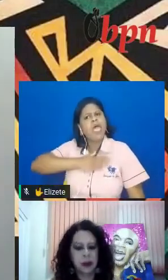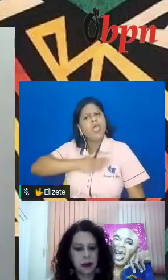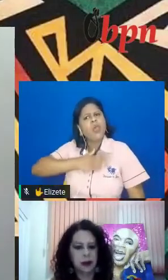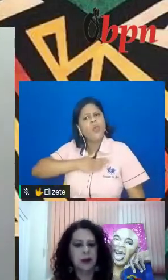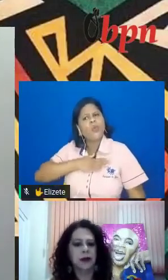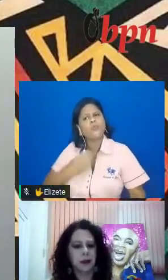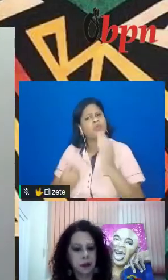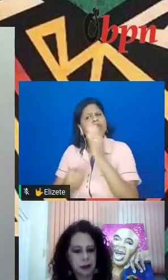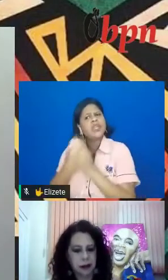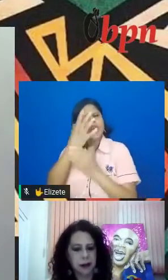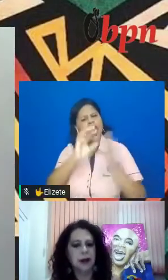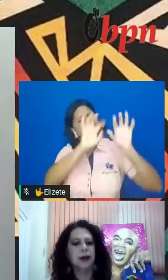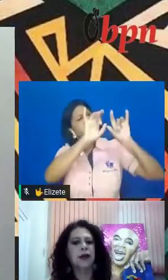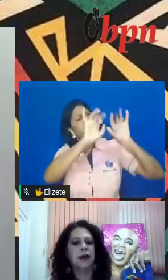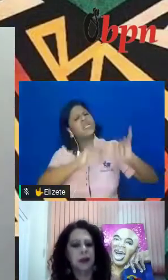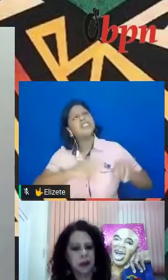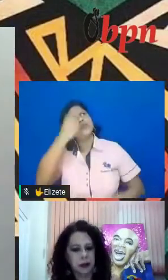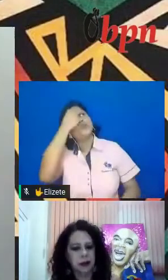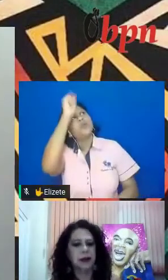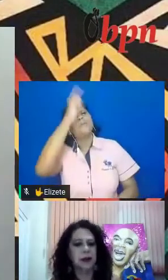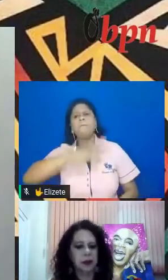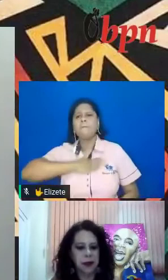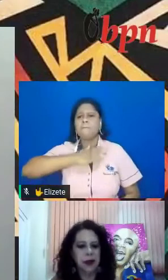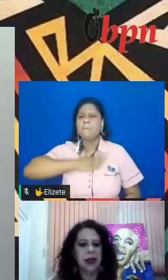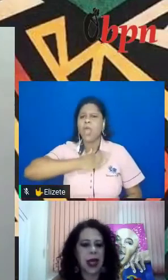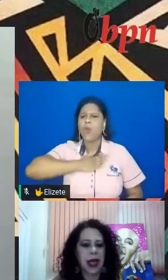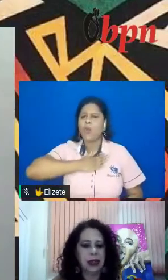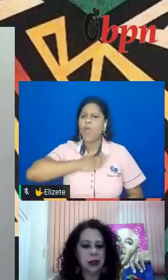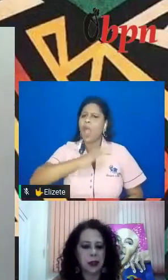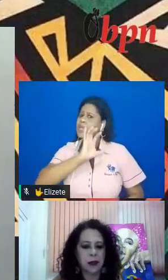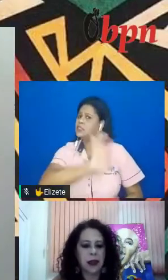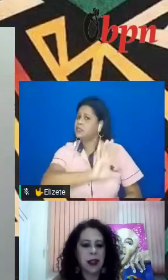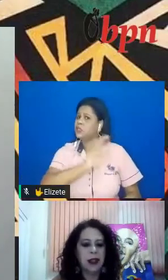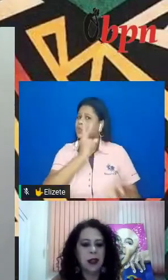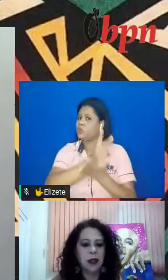fui eu que inventei, vai ficar dessa forma.